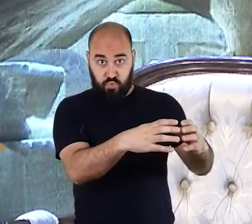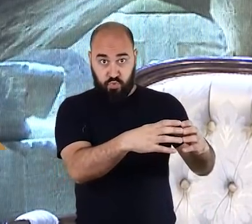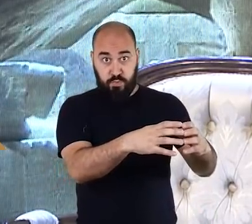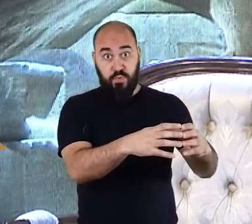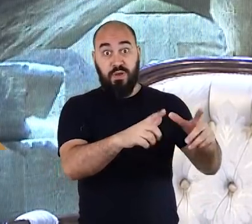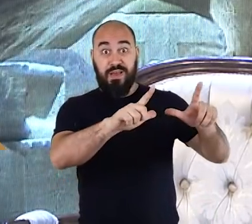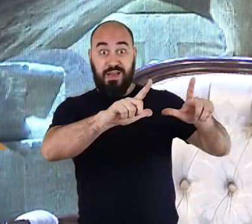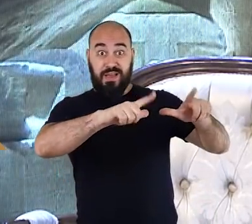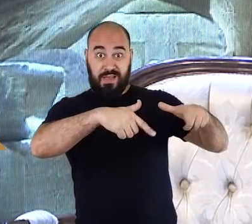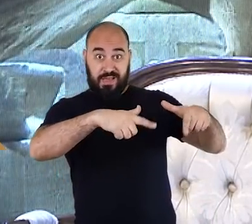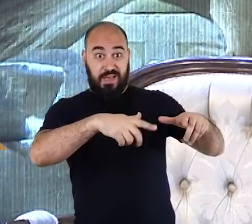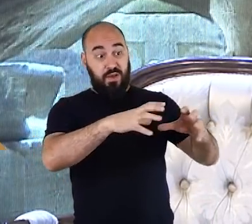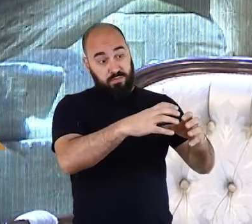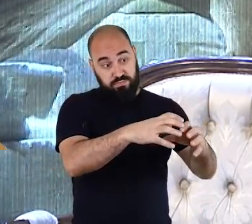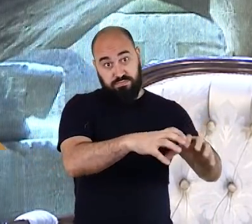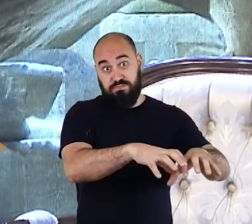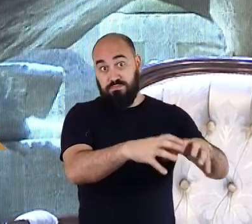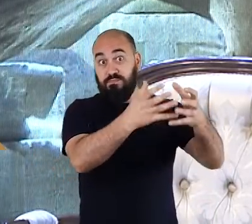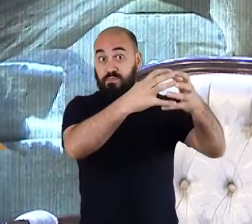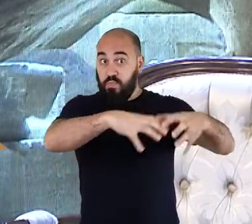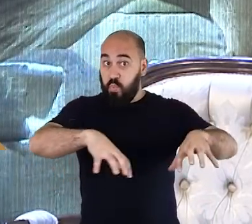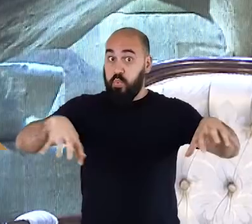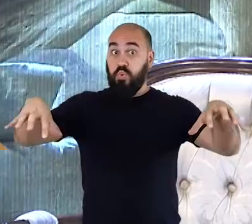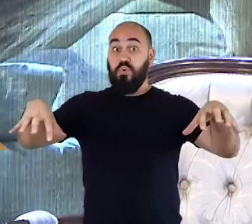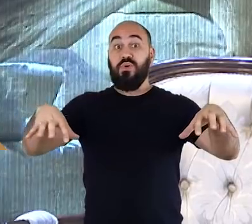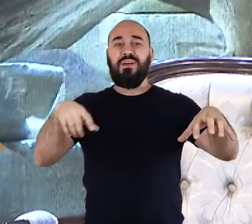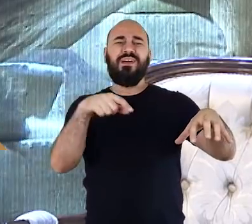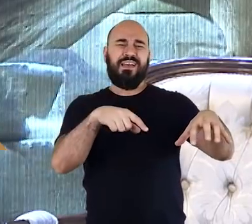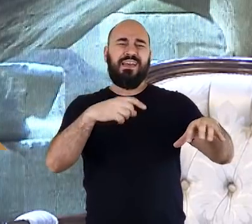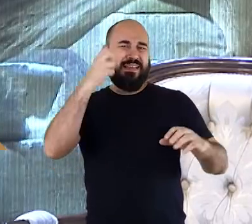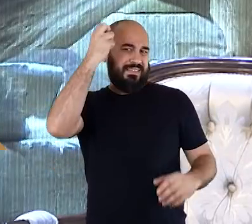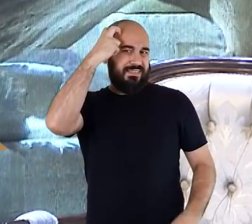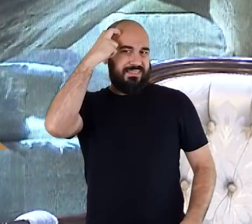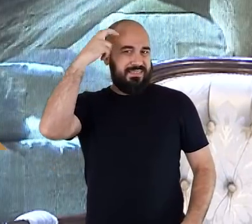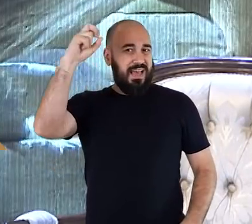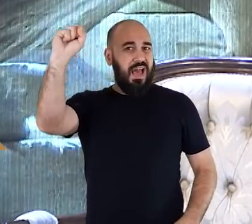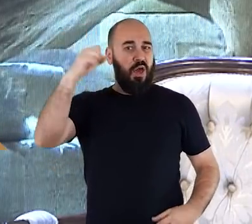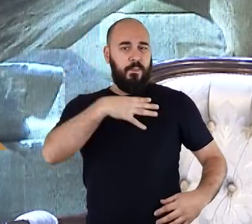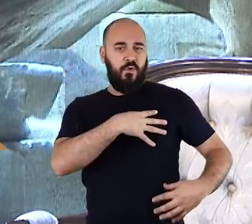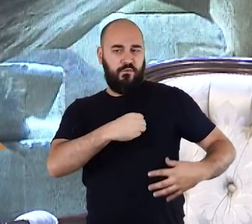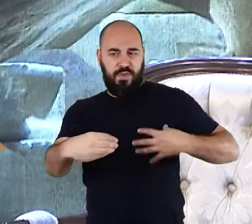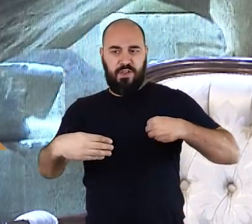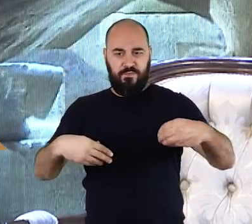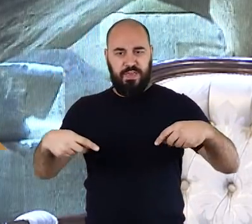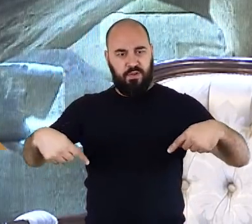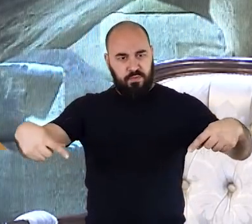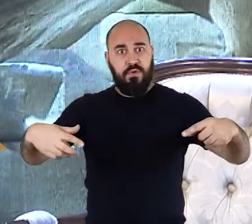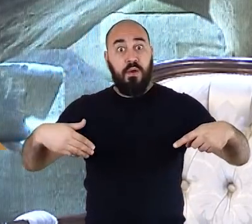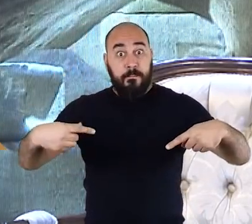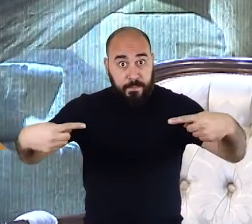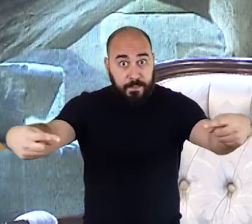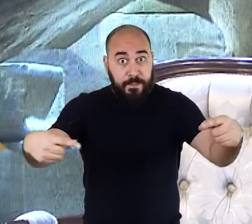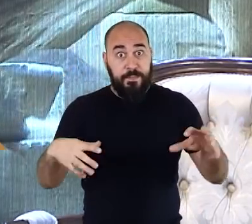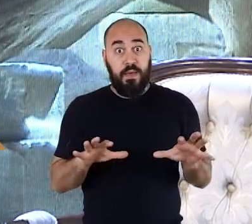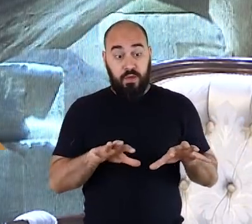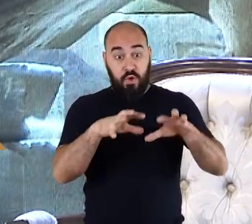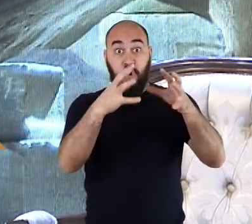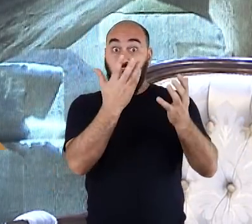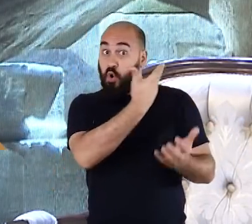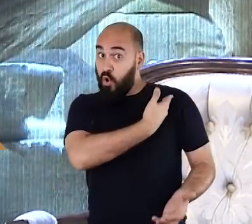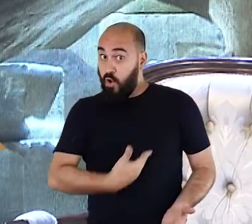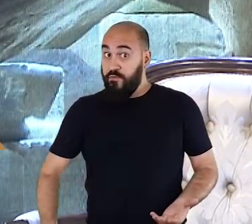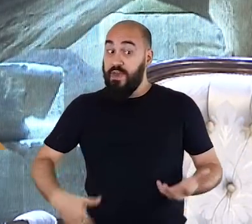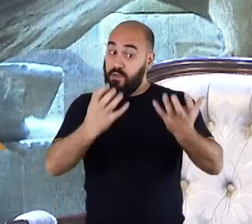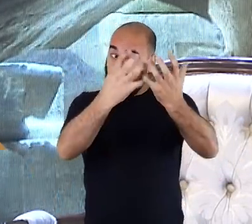de Israel. Isso está na Bíblia, em 1 Reis capítulo 11, versos 29 e 40. Agora, até